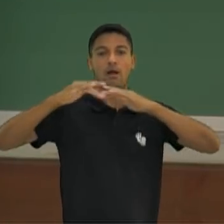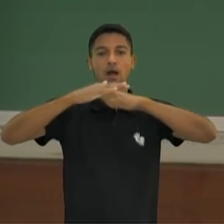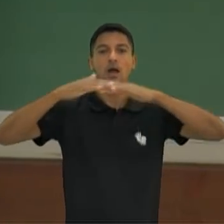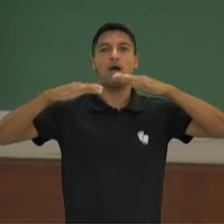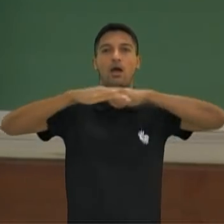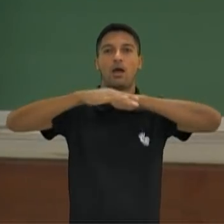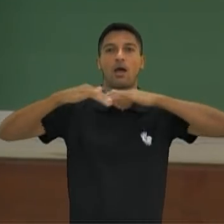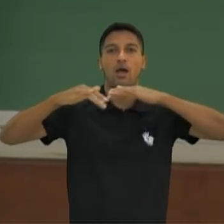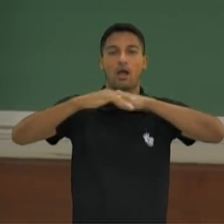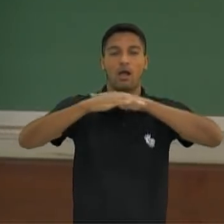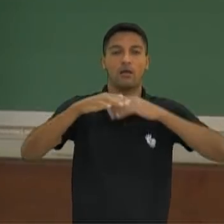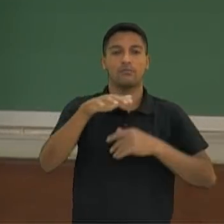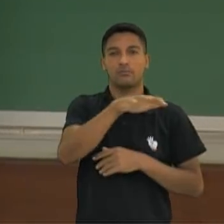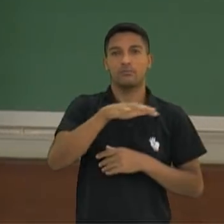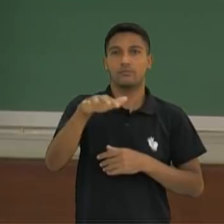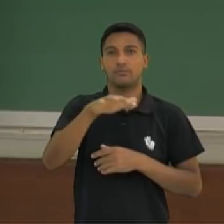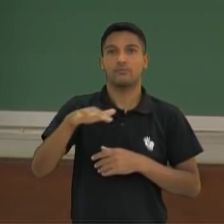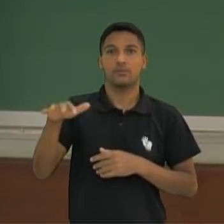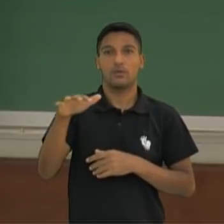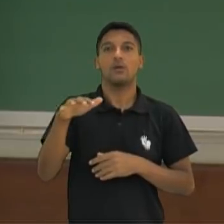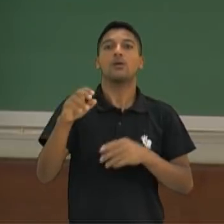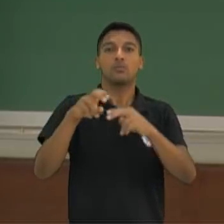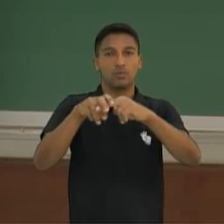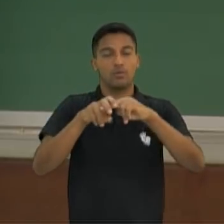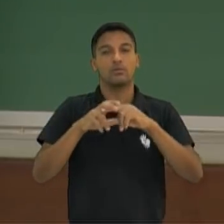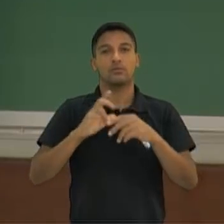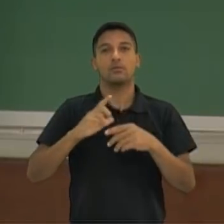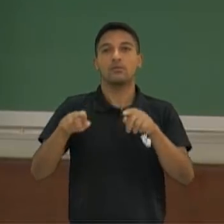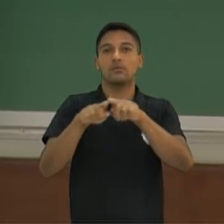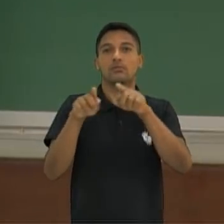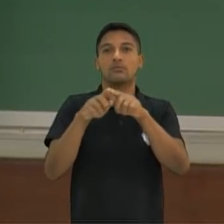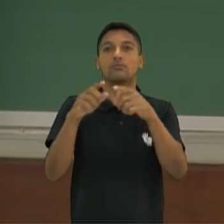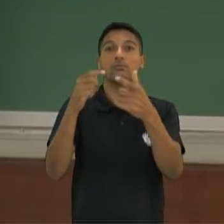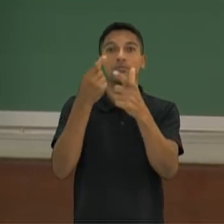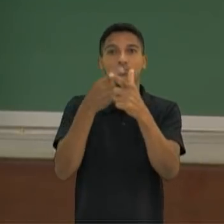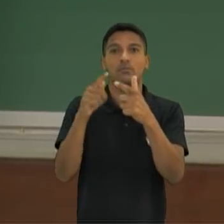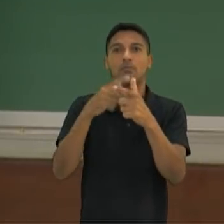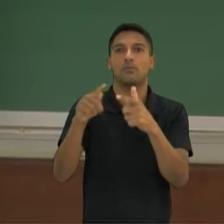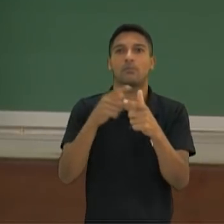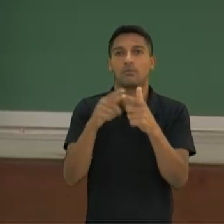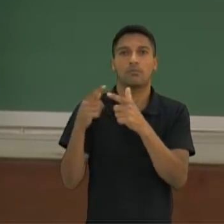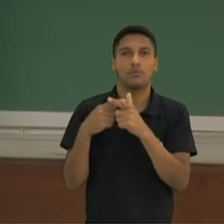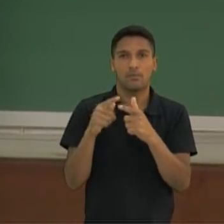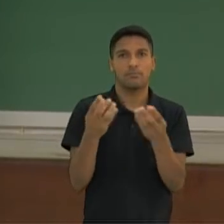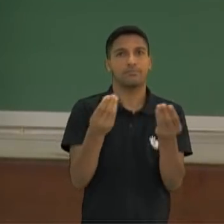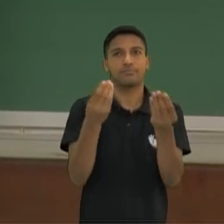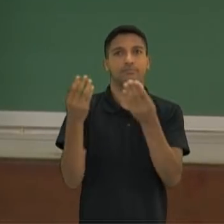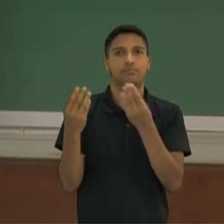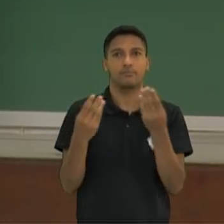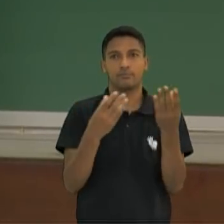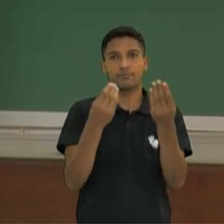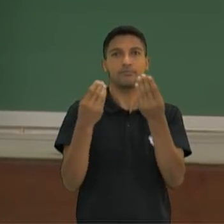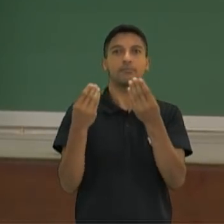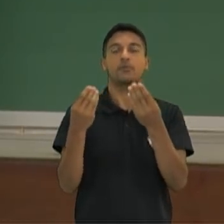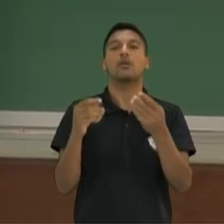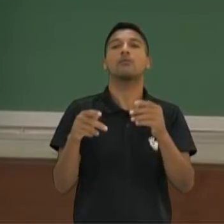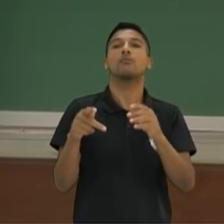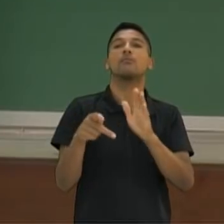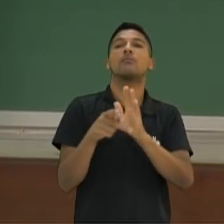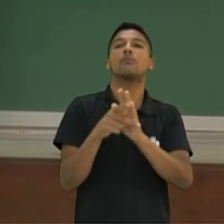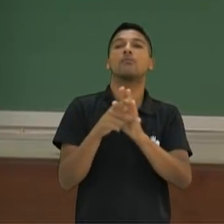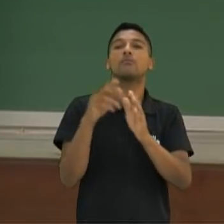de pessoas, nós vamos ter também um volume maior de problemas a serem trabalhados para que a gente consiga ter uma